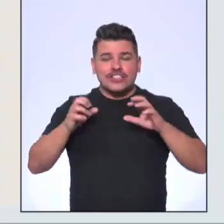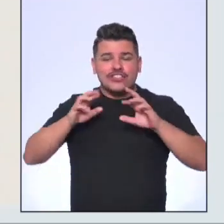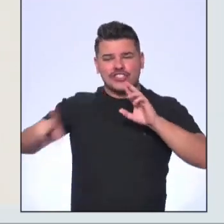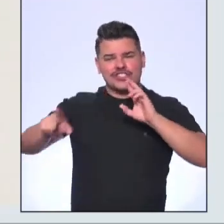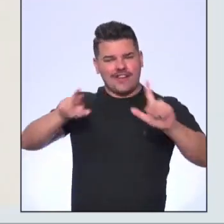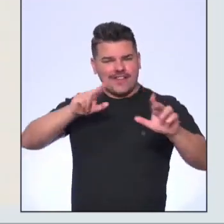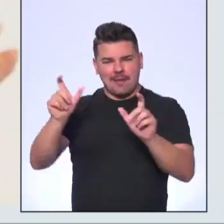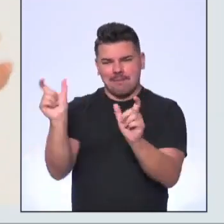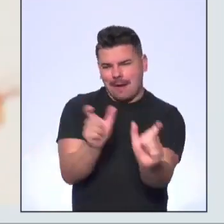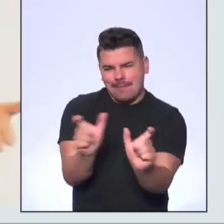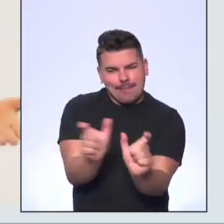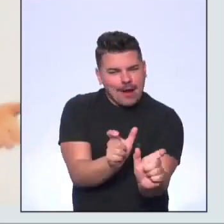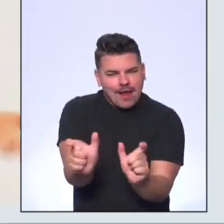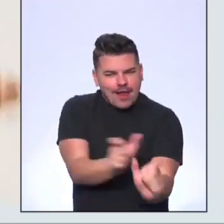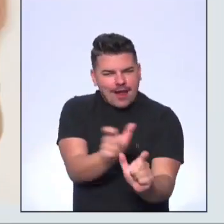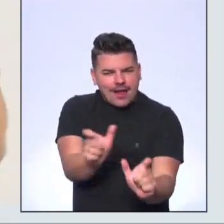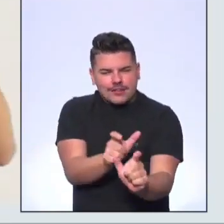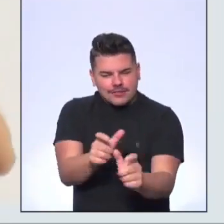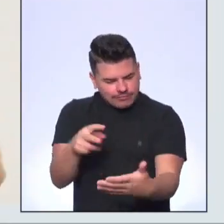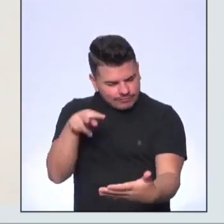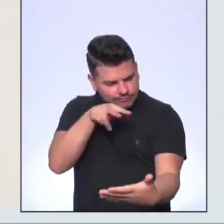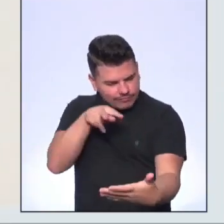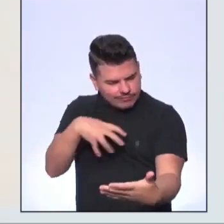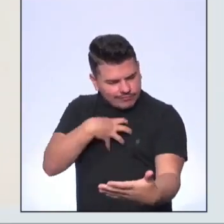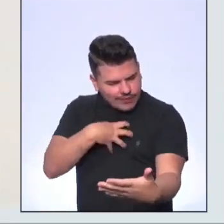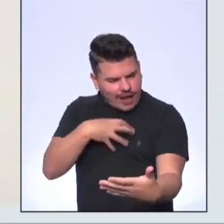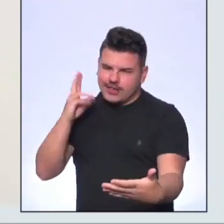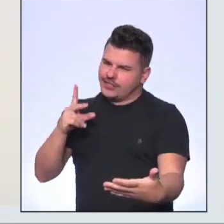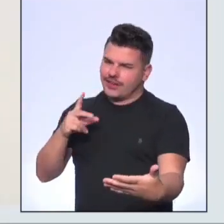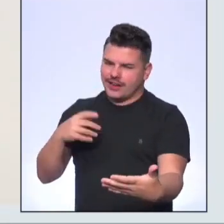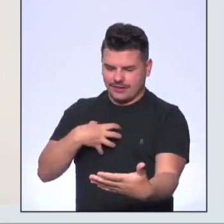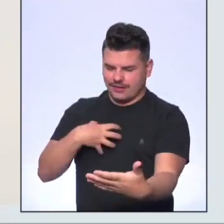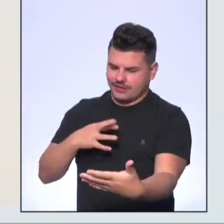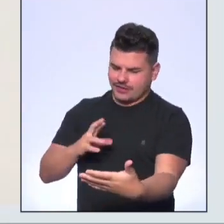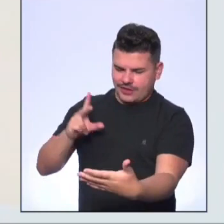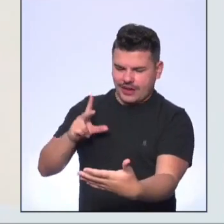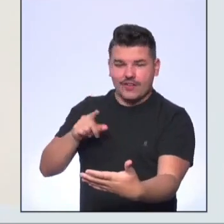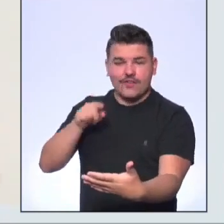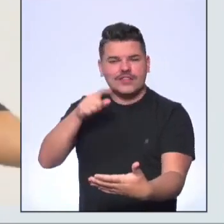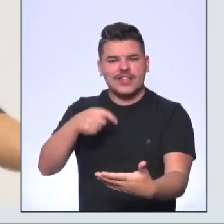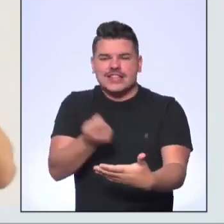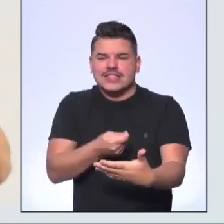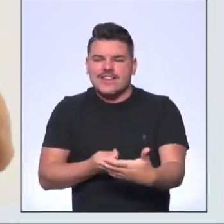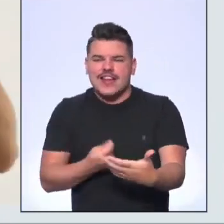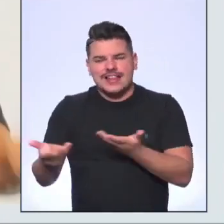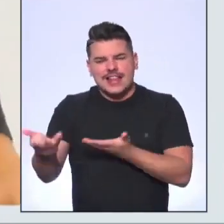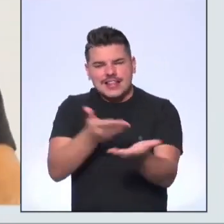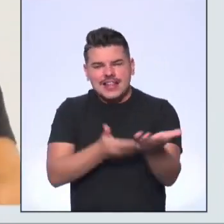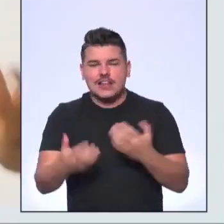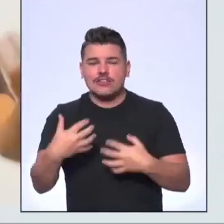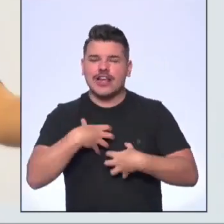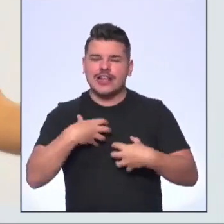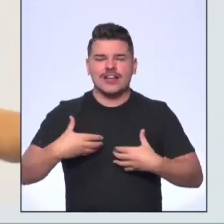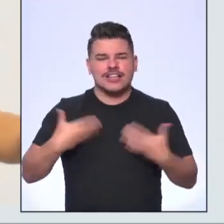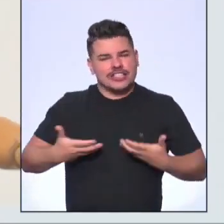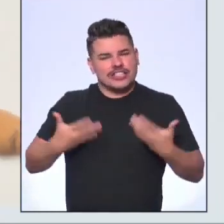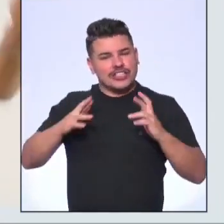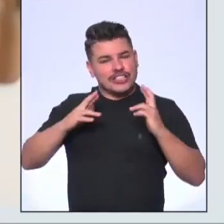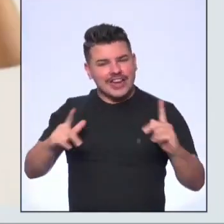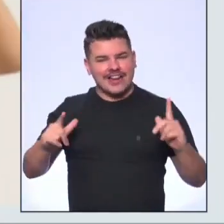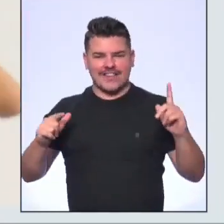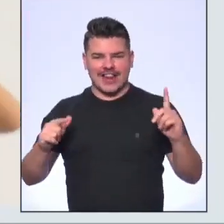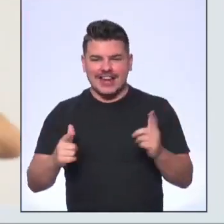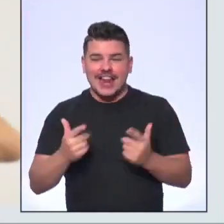texto literário e de um texto não literário são diferentes. Os cuidados que você tem que ter com a linguagem de um texto